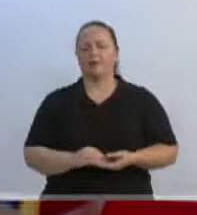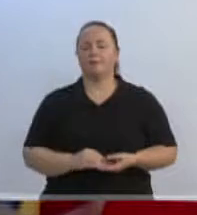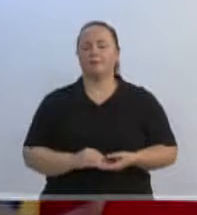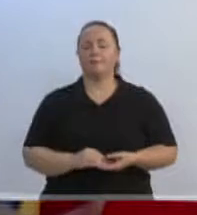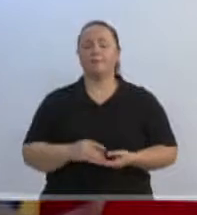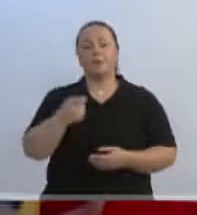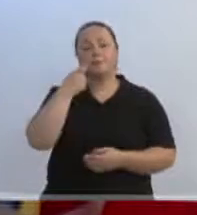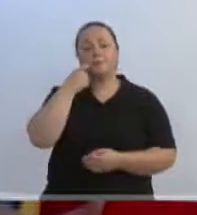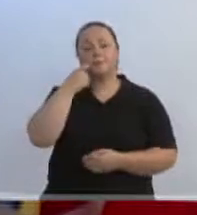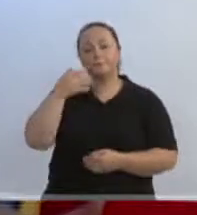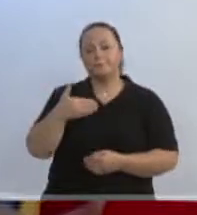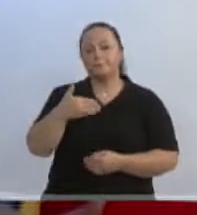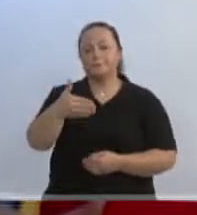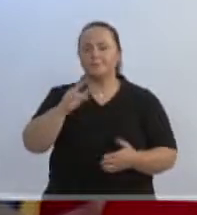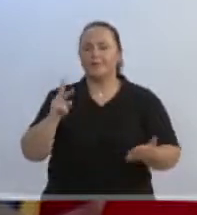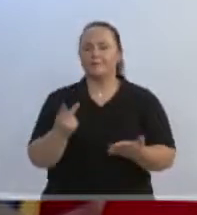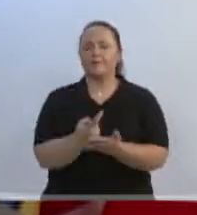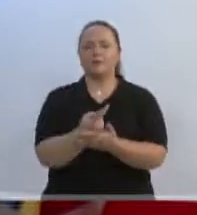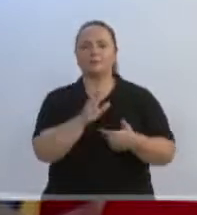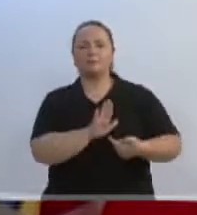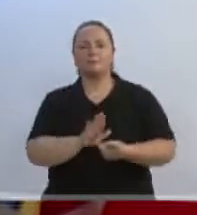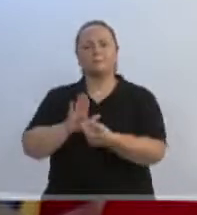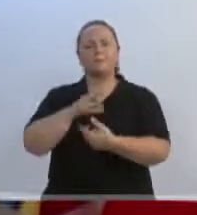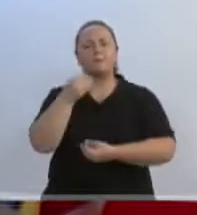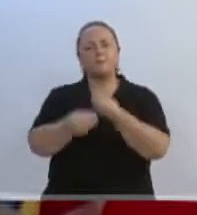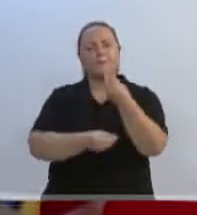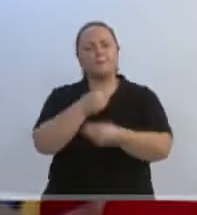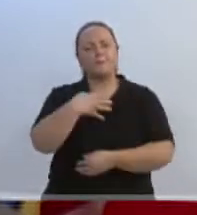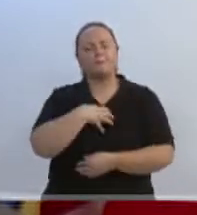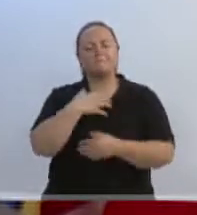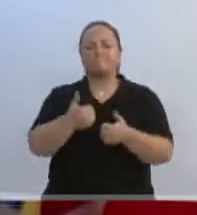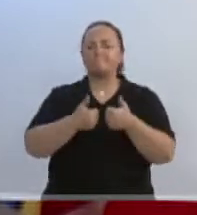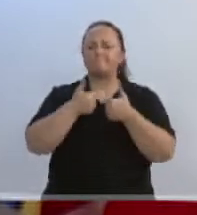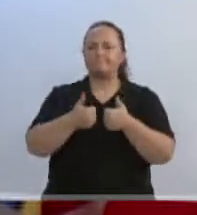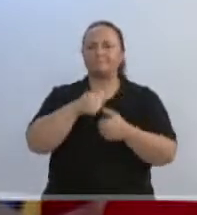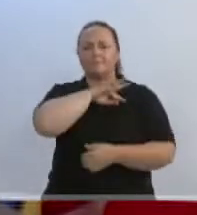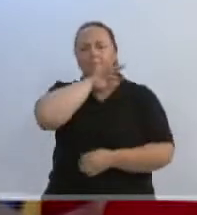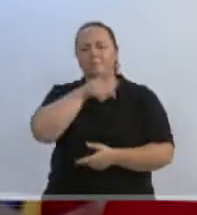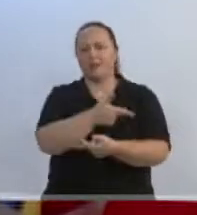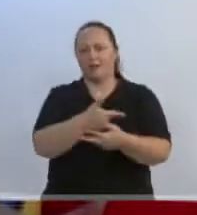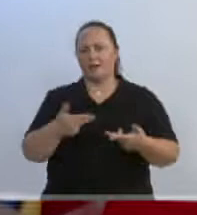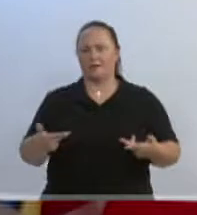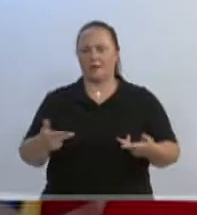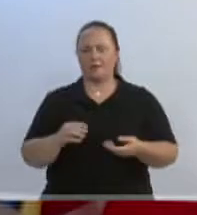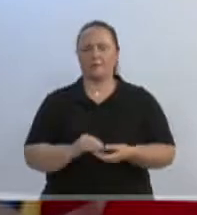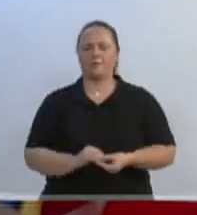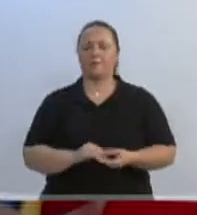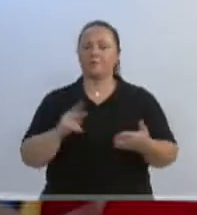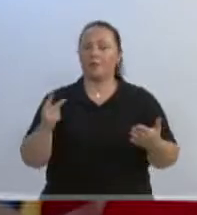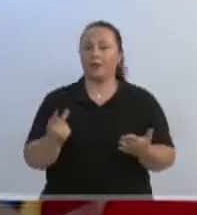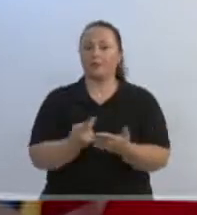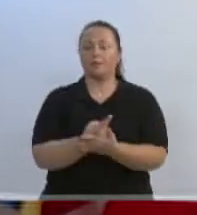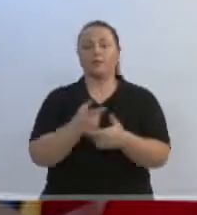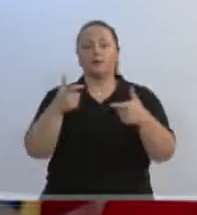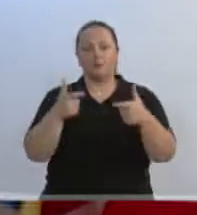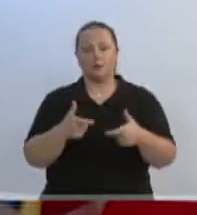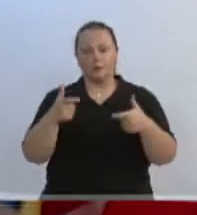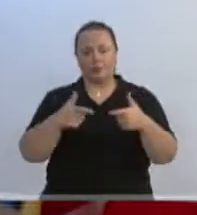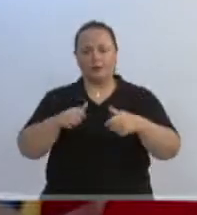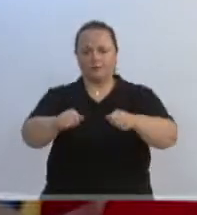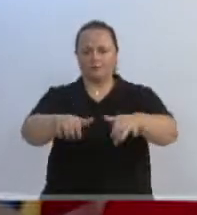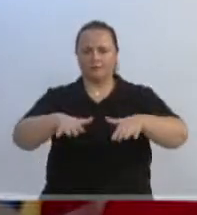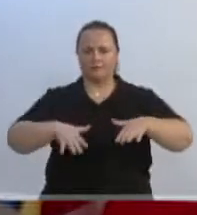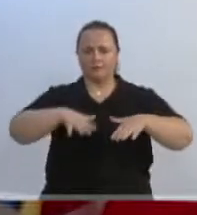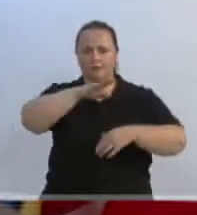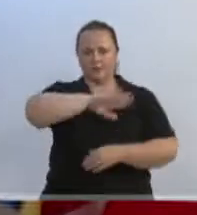4 o workshop sobre o bem estar animal disseminadores do bem o evento acontecerá no auditório do cedup